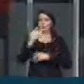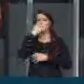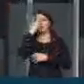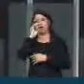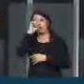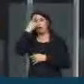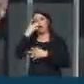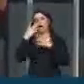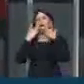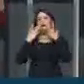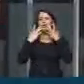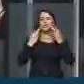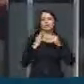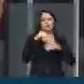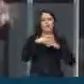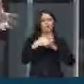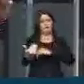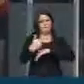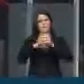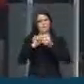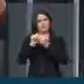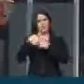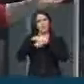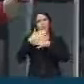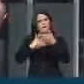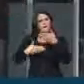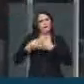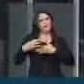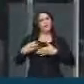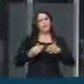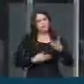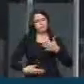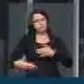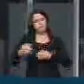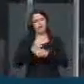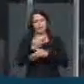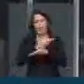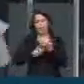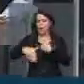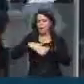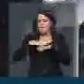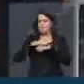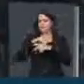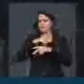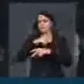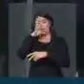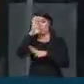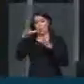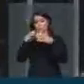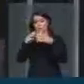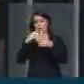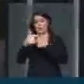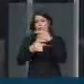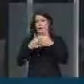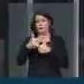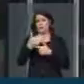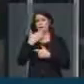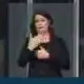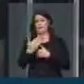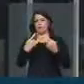autores e artistas que aqui estiveram conosco durante todos esses anos, particularmente o Grupo de Ação Parlamentar Pro